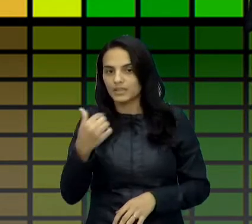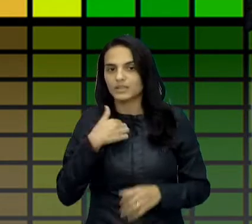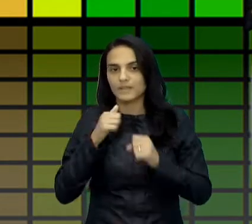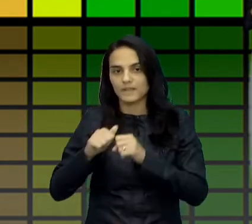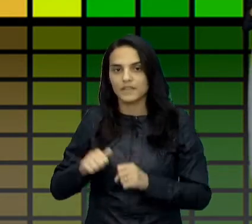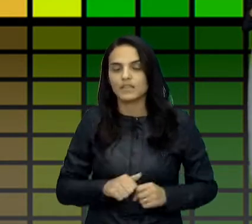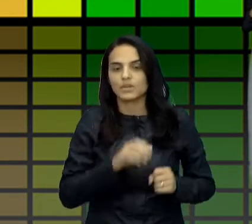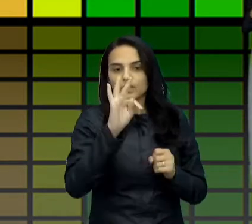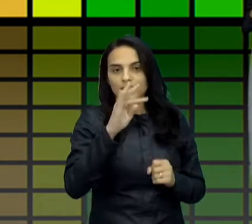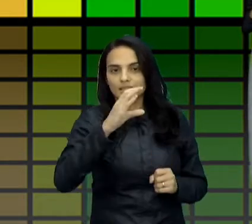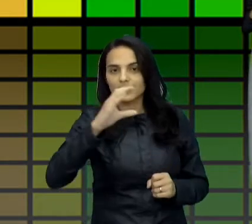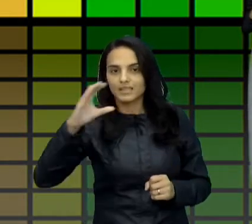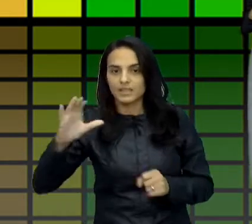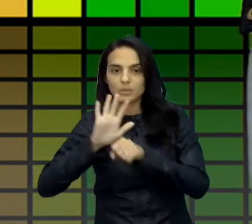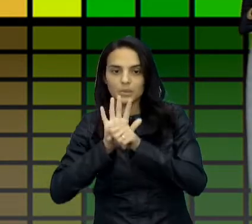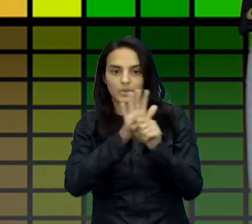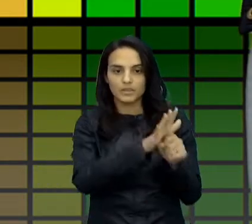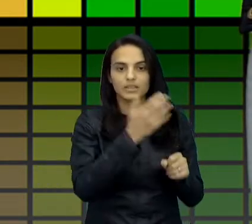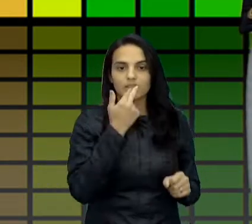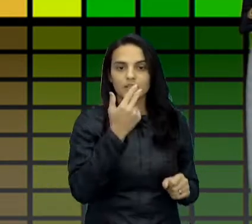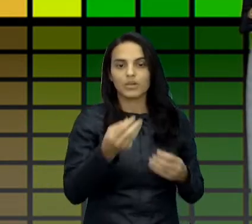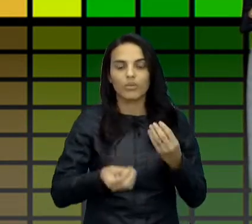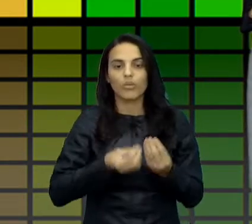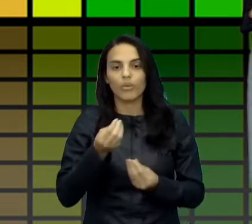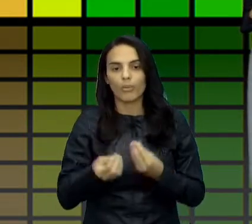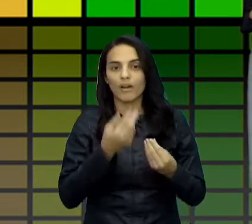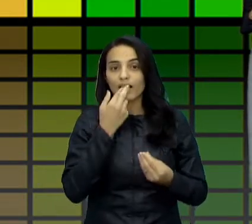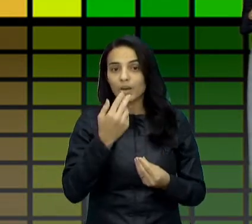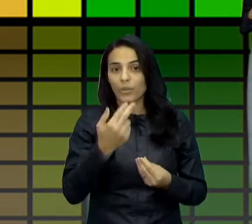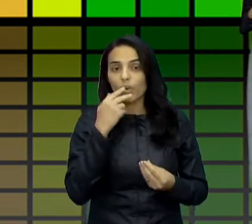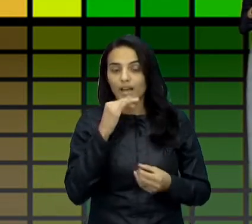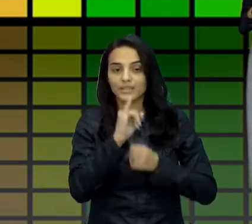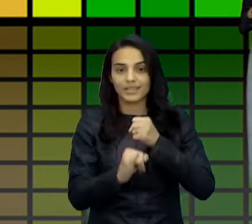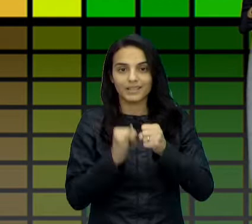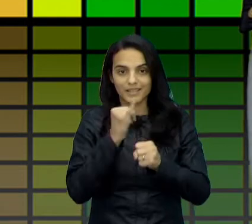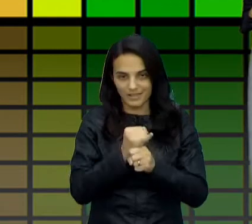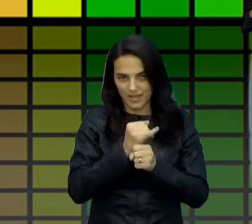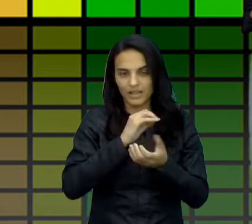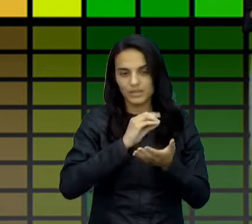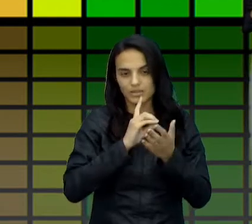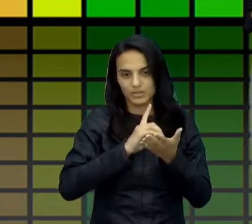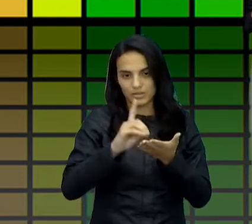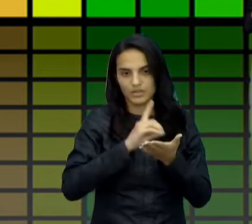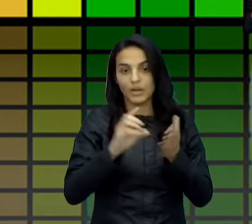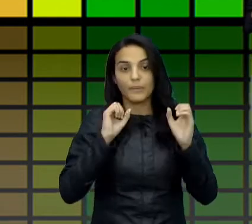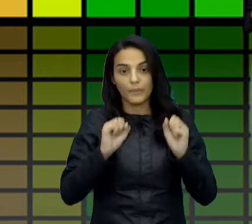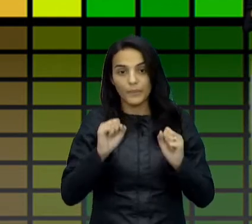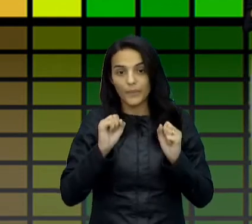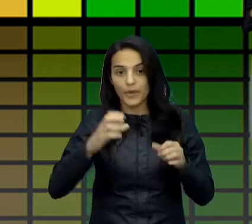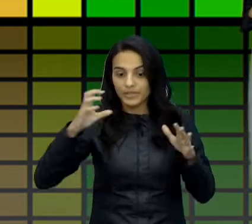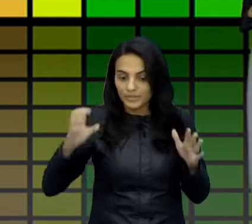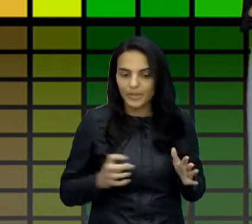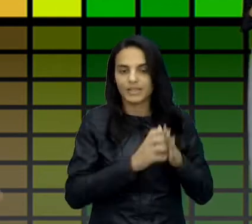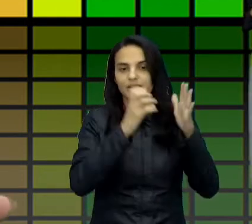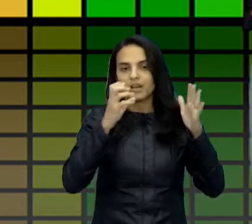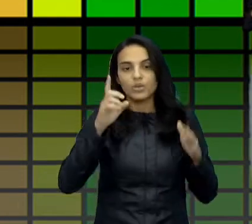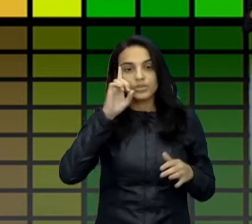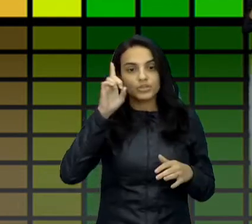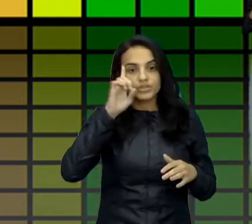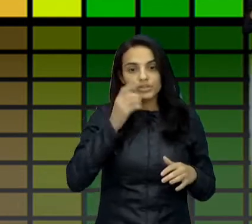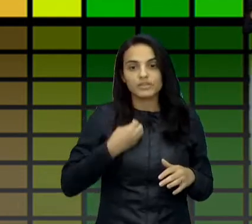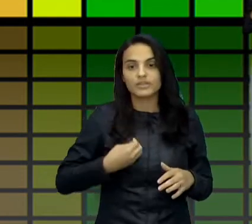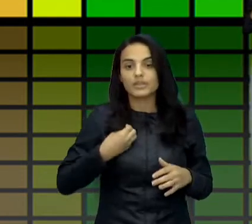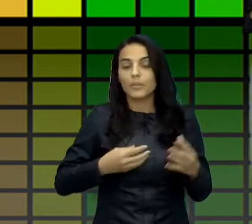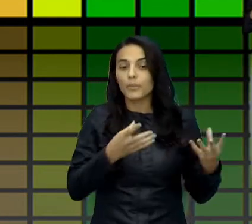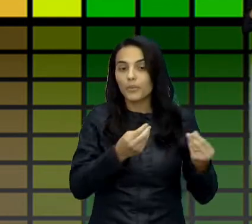TCC sobre preconceito linguístico, sobre como a linguagem virtual poderia afetar no dia a dia na sala de aula. Muitos professores